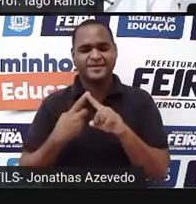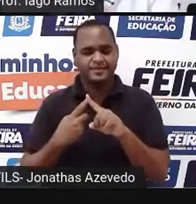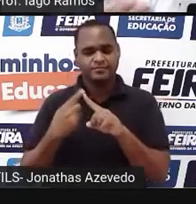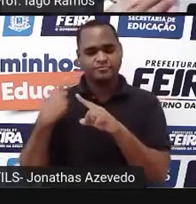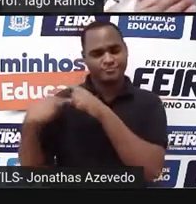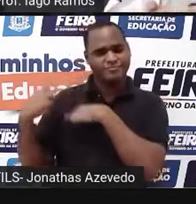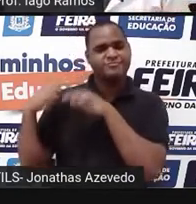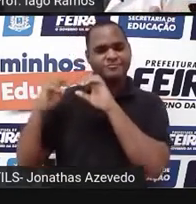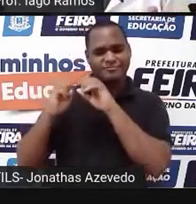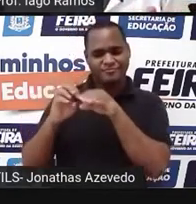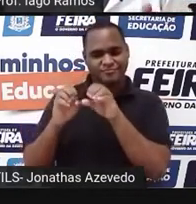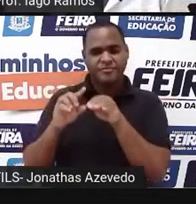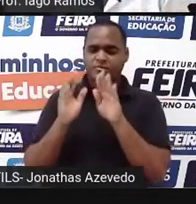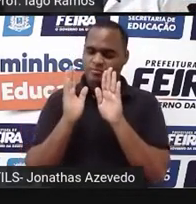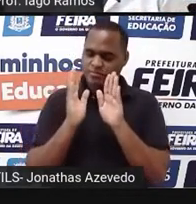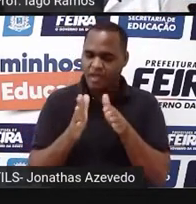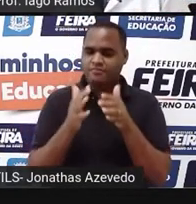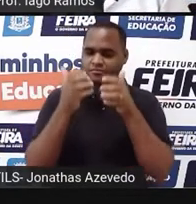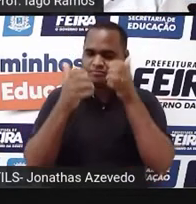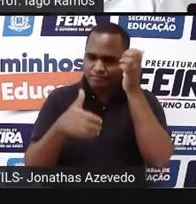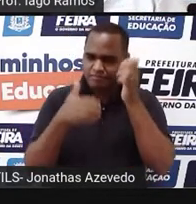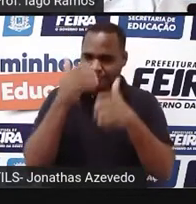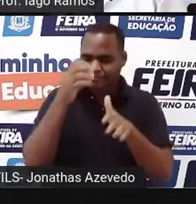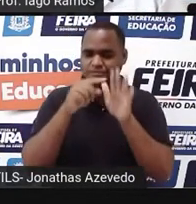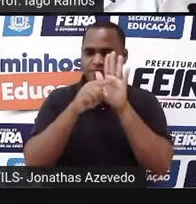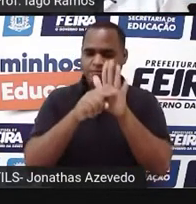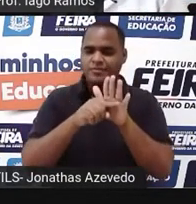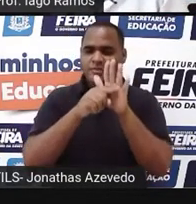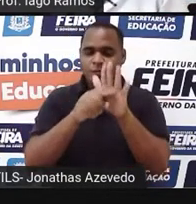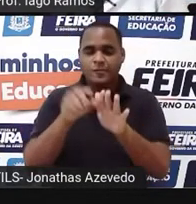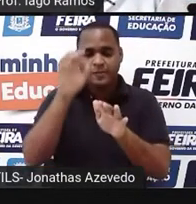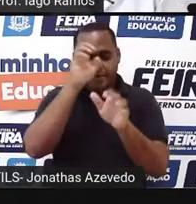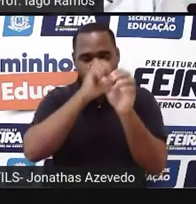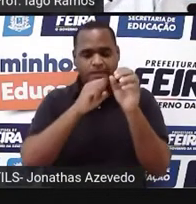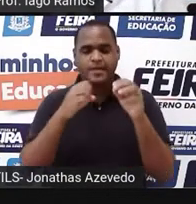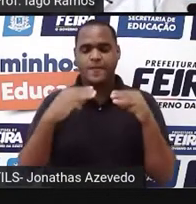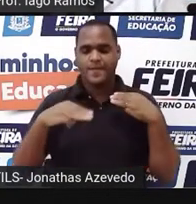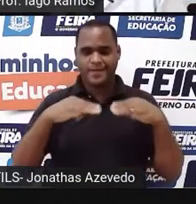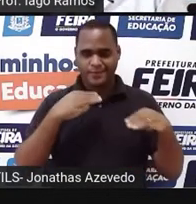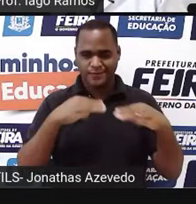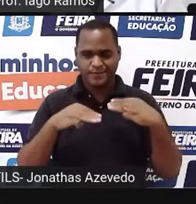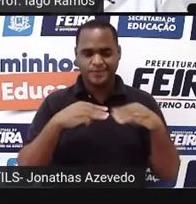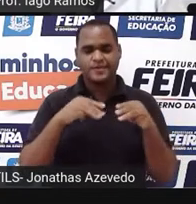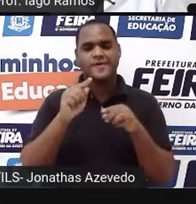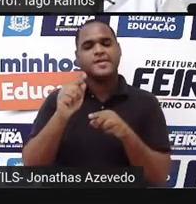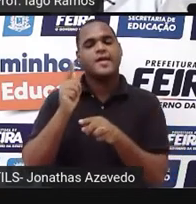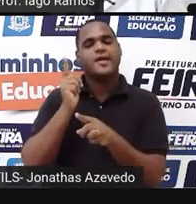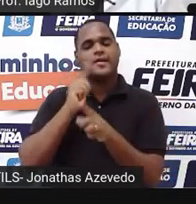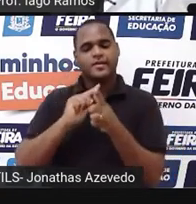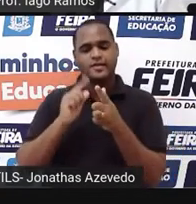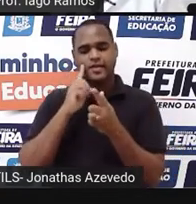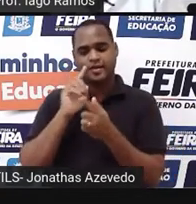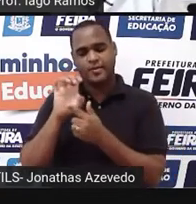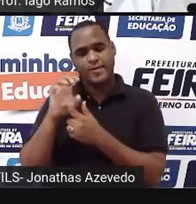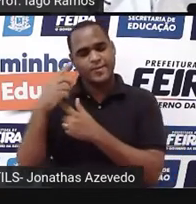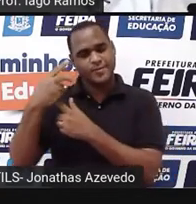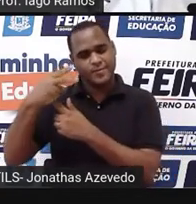aula anterior essa daqui, a gente estudou um método para resolver equação do segundo